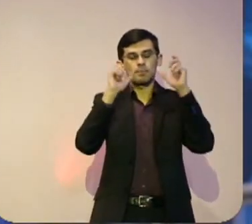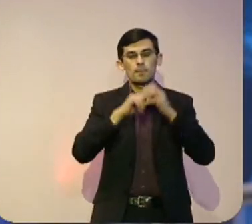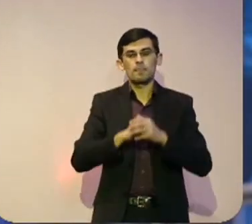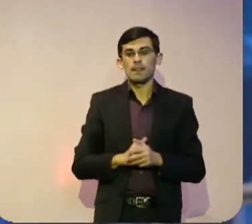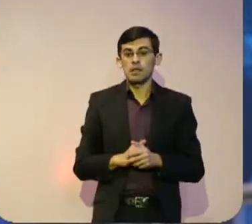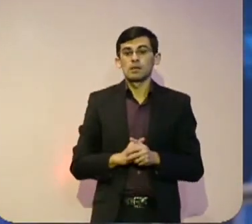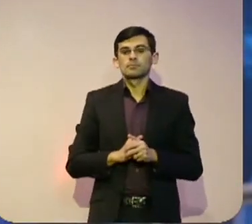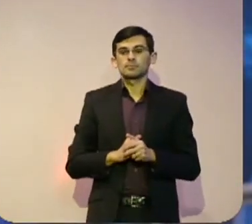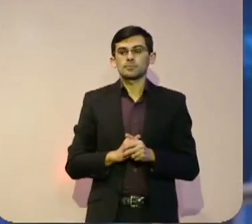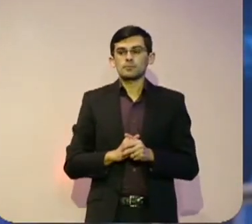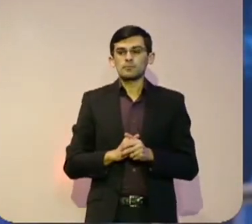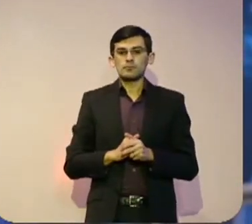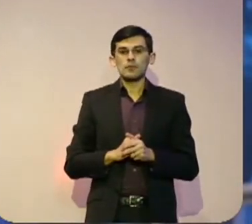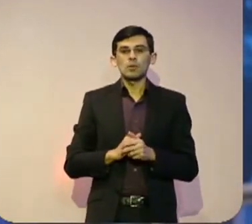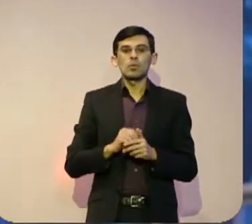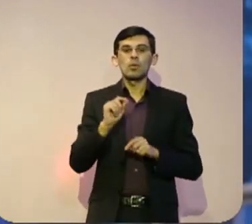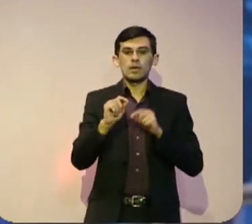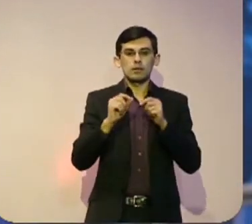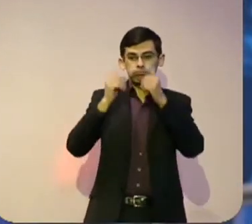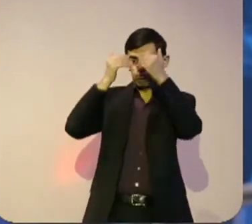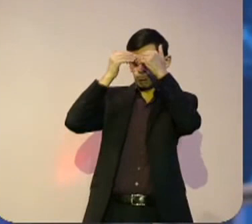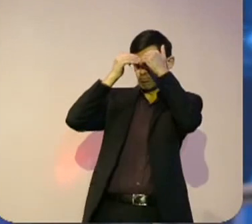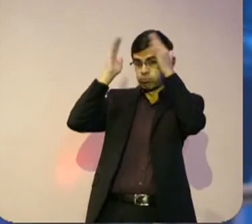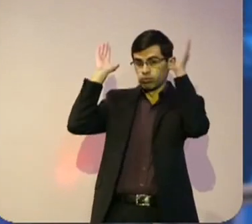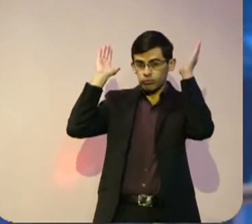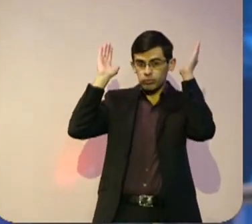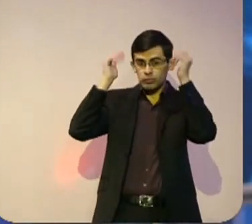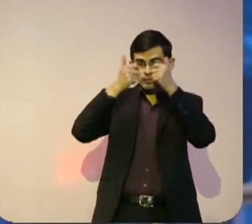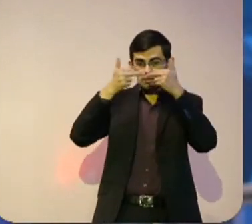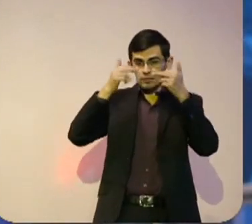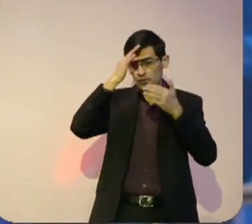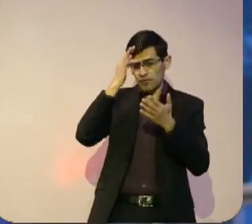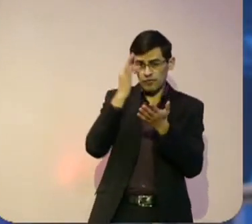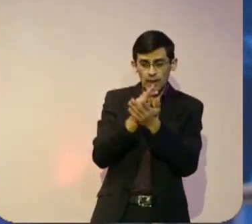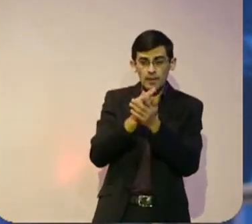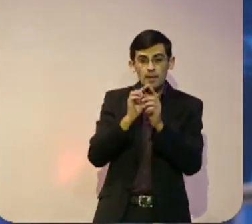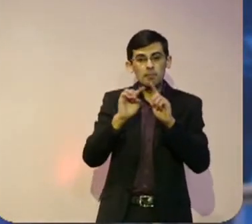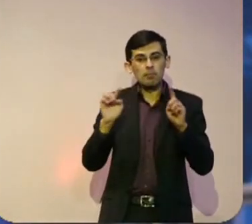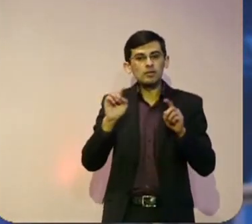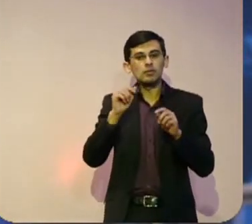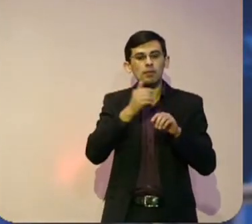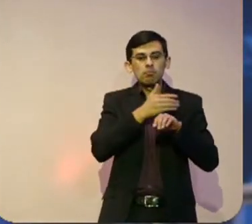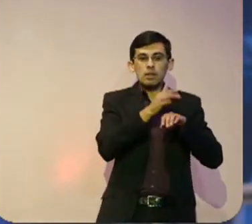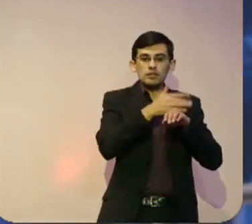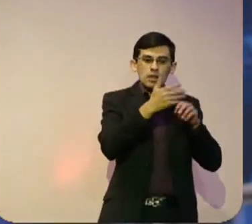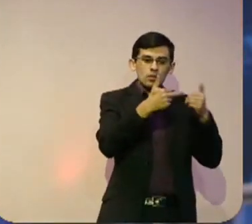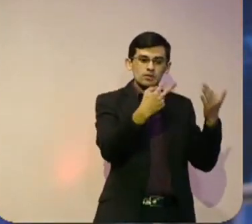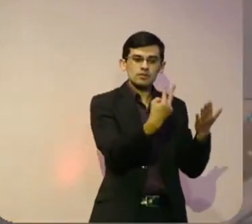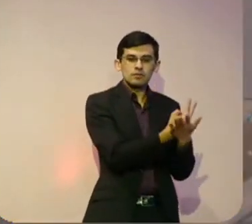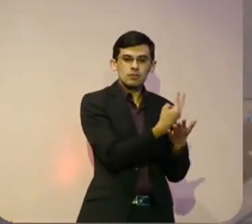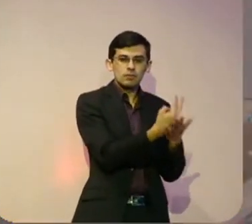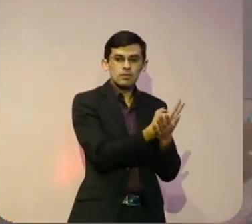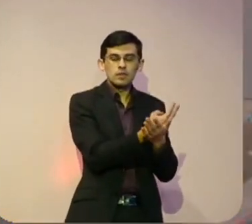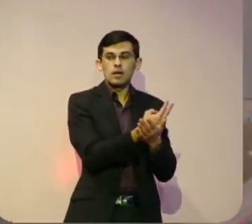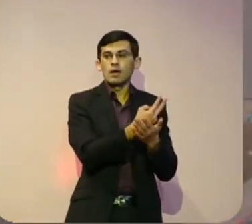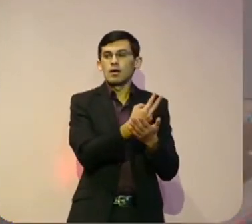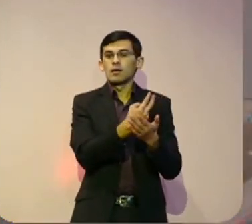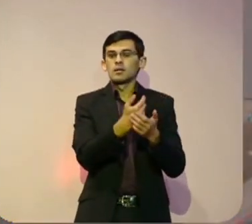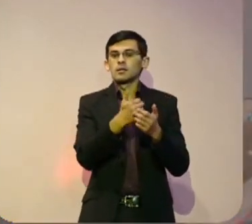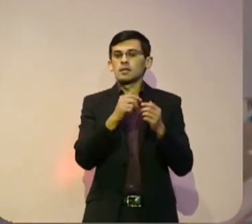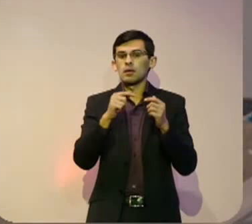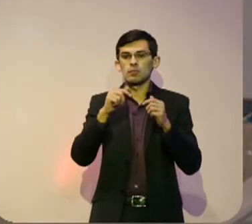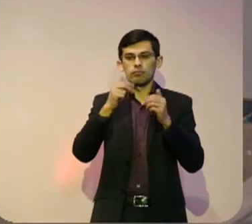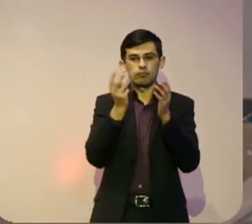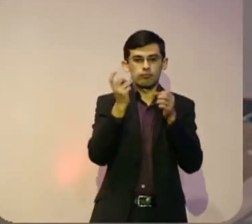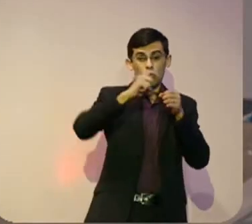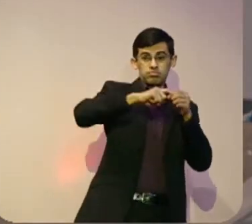O cuidado de não abandonar a fé e de voltar a velhos hábitos. Retroceder não é